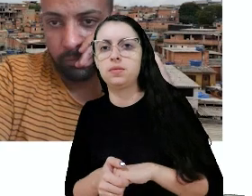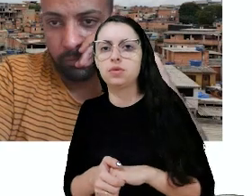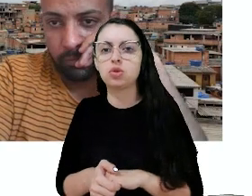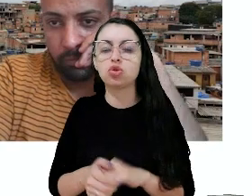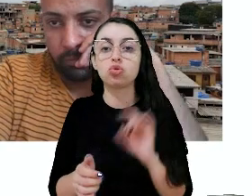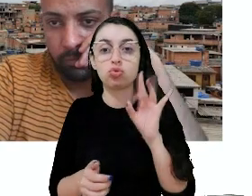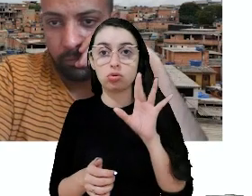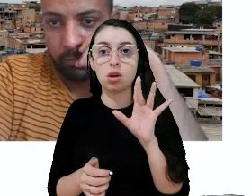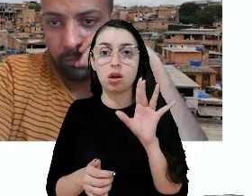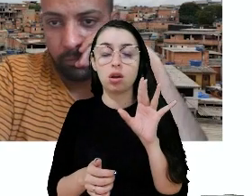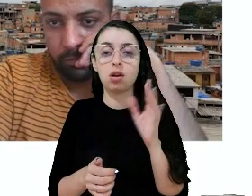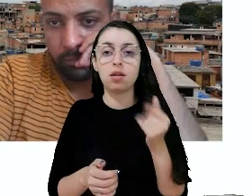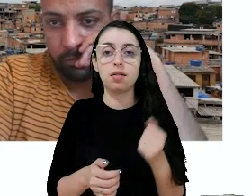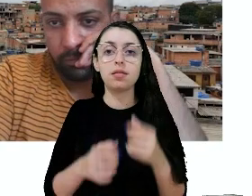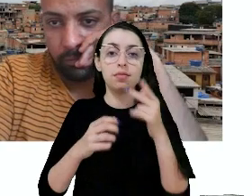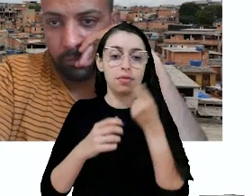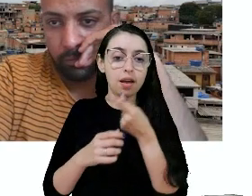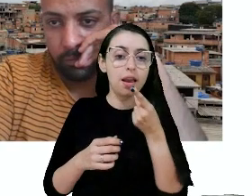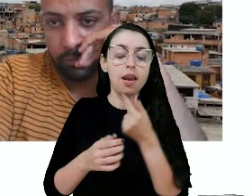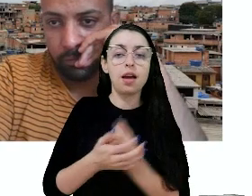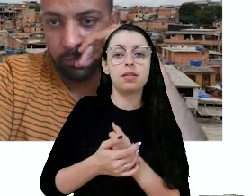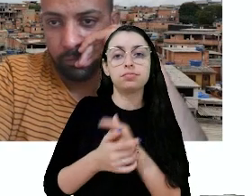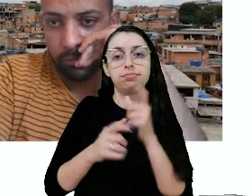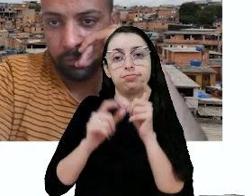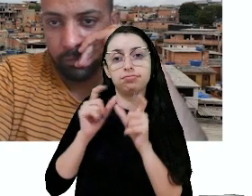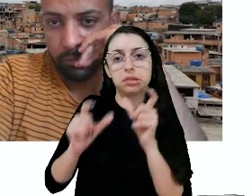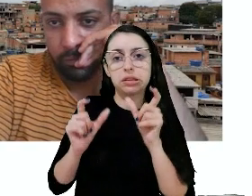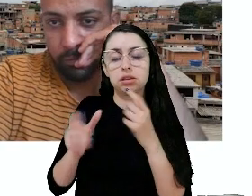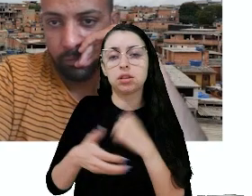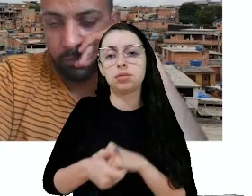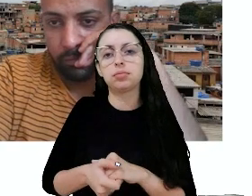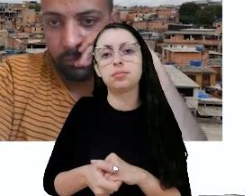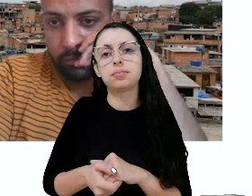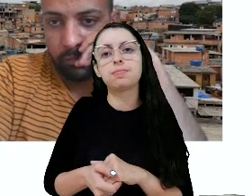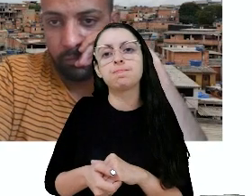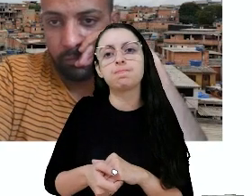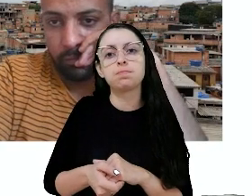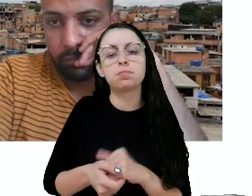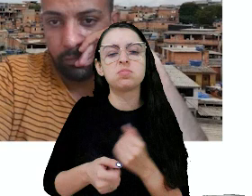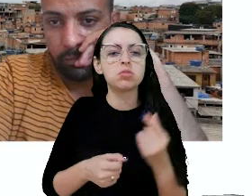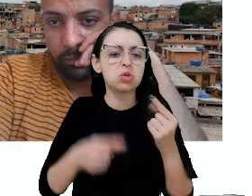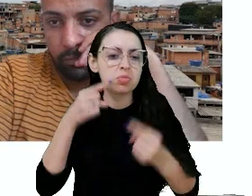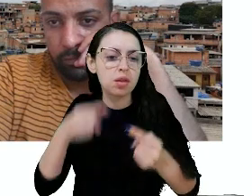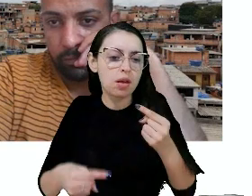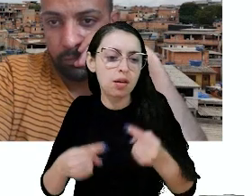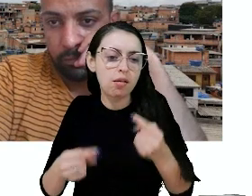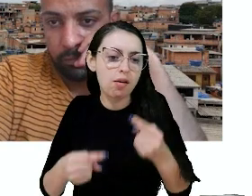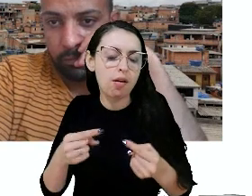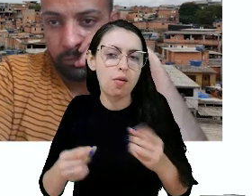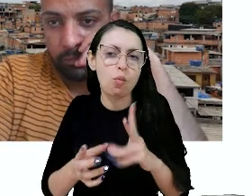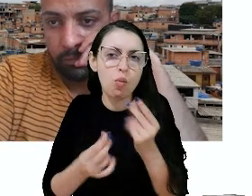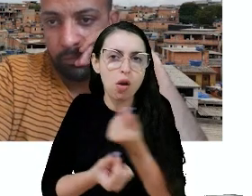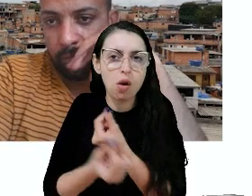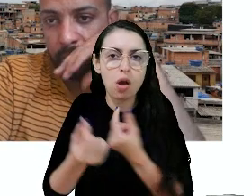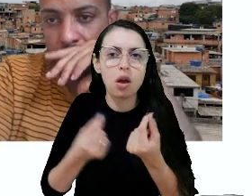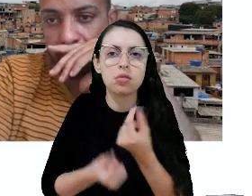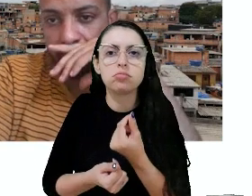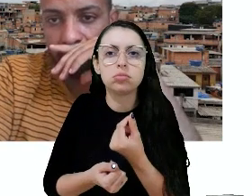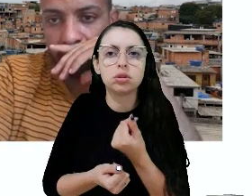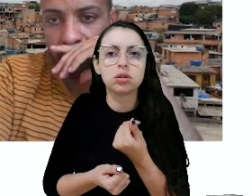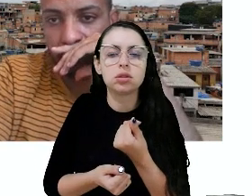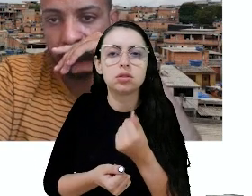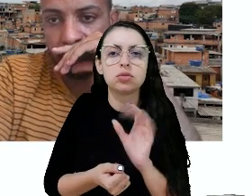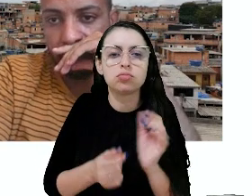vou só parafrasear a própria Simone de Beauvoir. Basta uma crise política ou econômica e as primeiras a sentirem